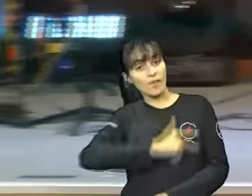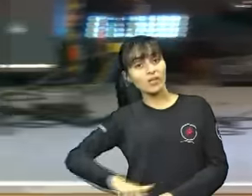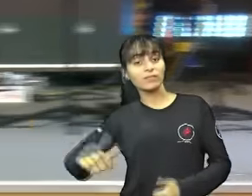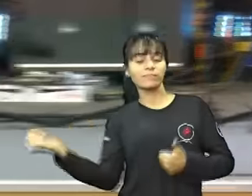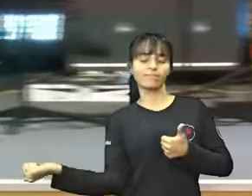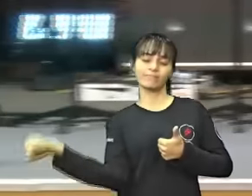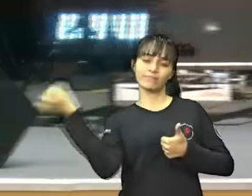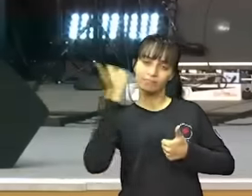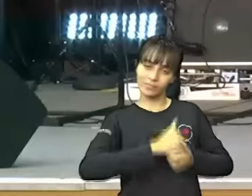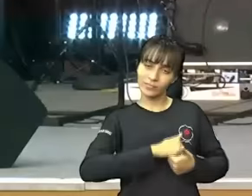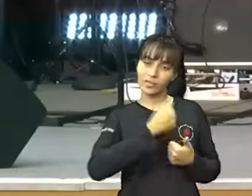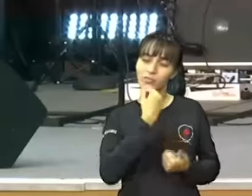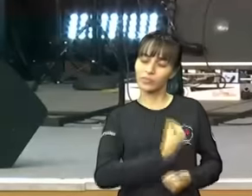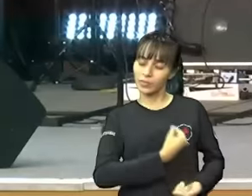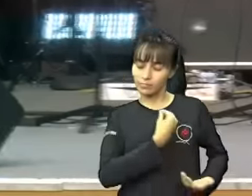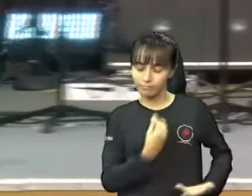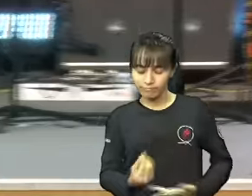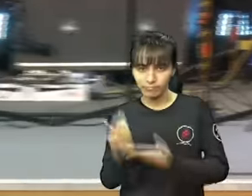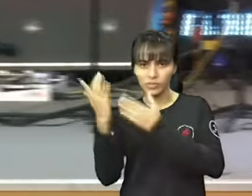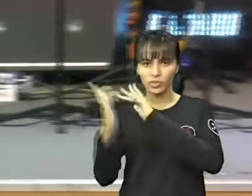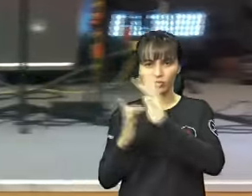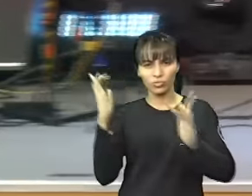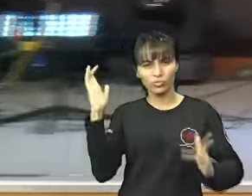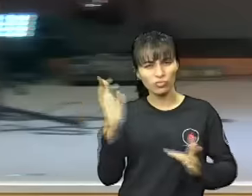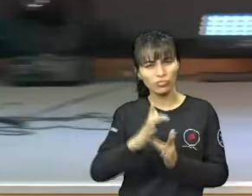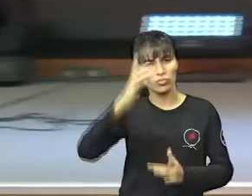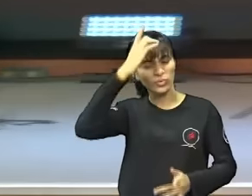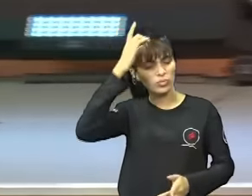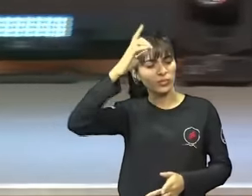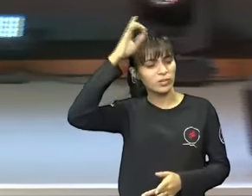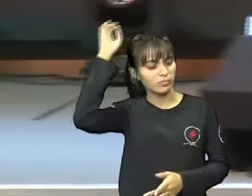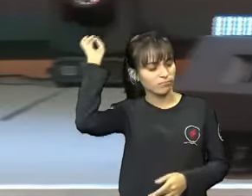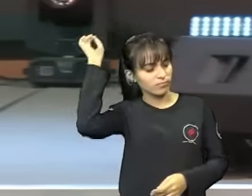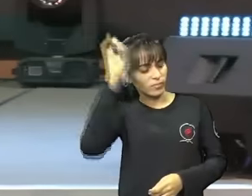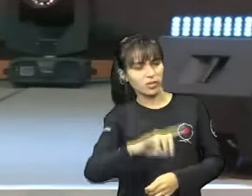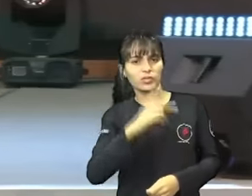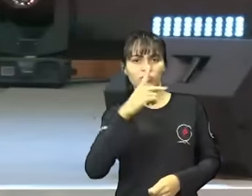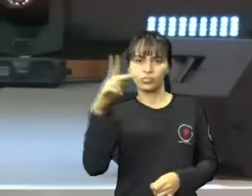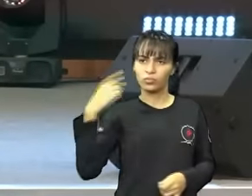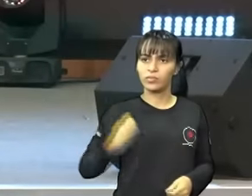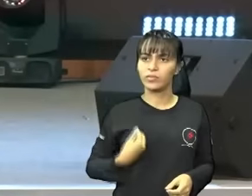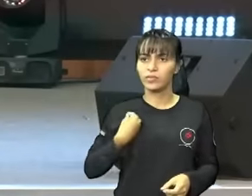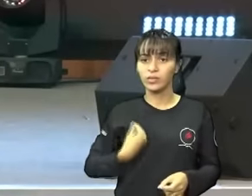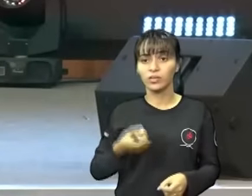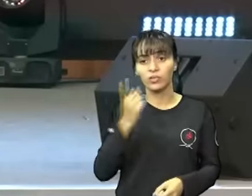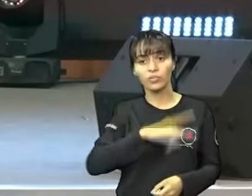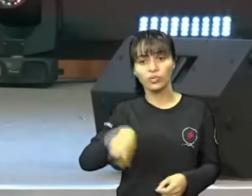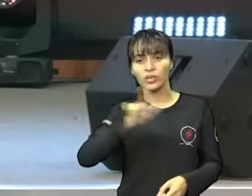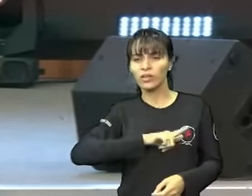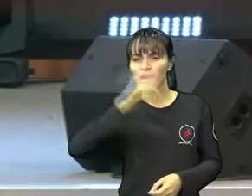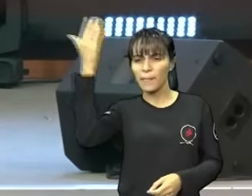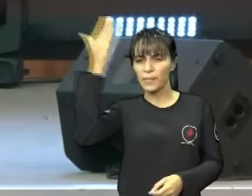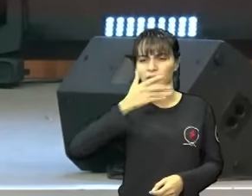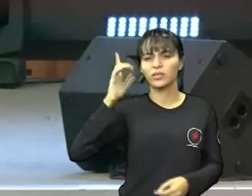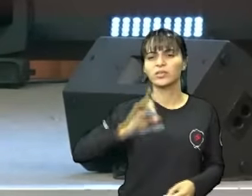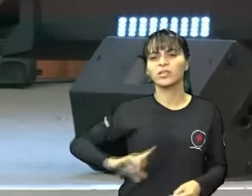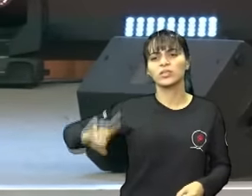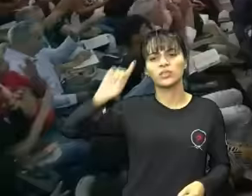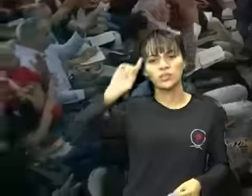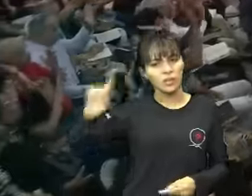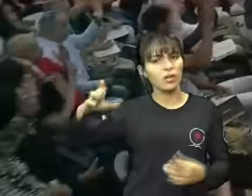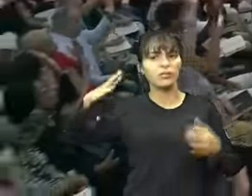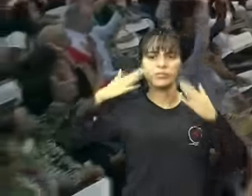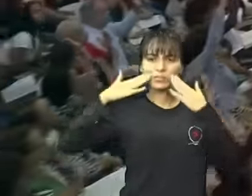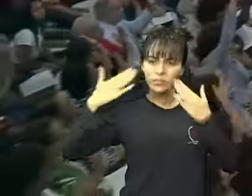e quando você entrega sua vida a Cristo e o Espírito Santo vem sobre a sua vida é quem é que tem a presença de Deus se